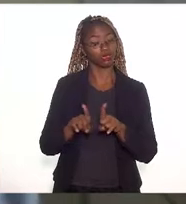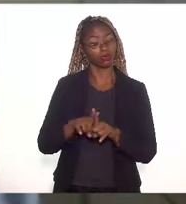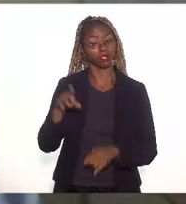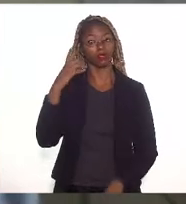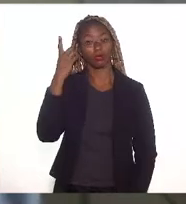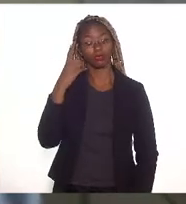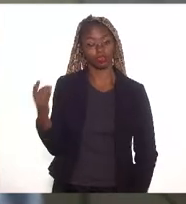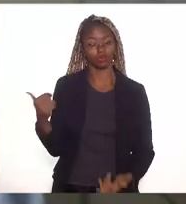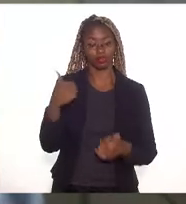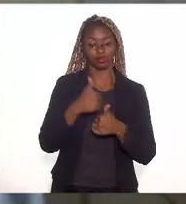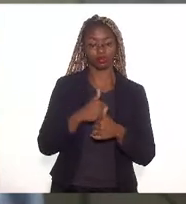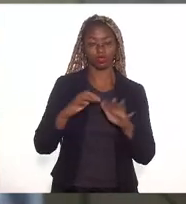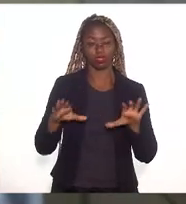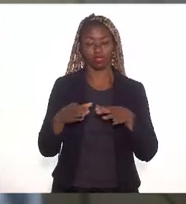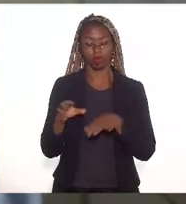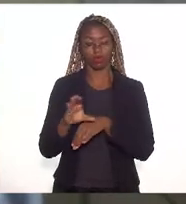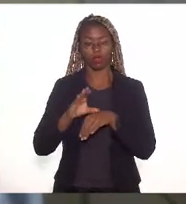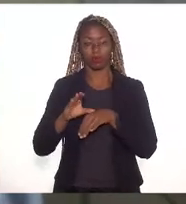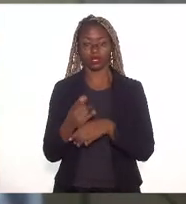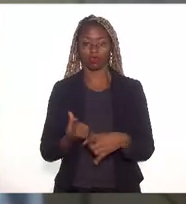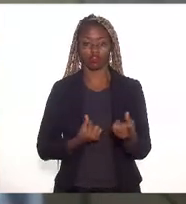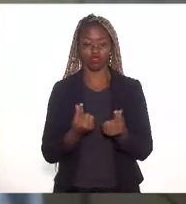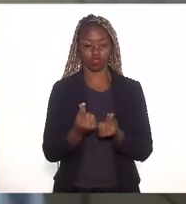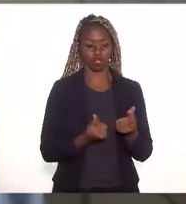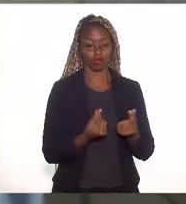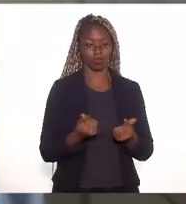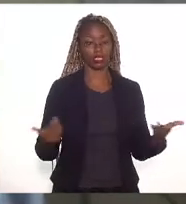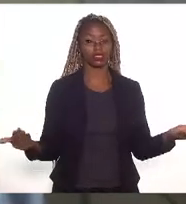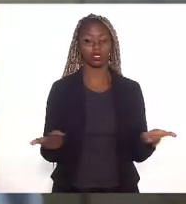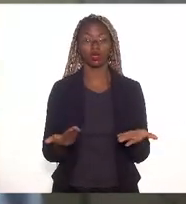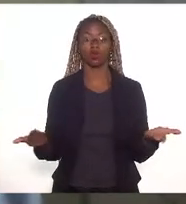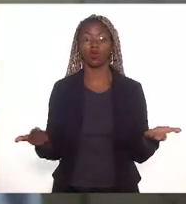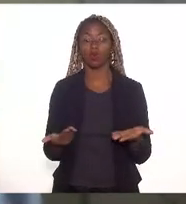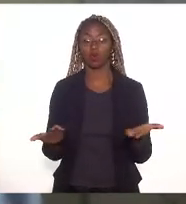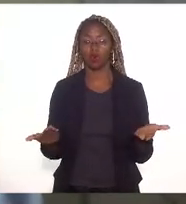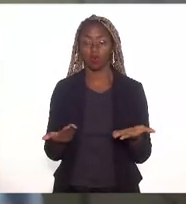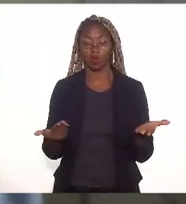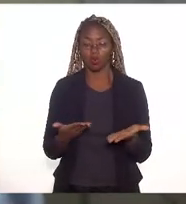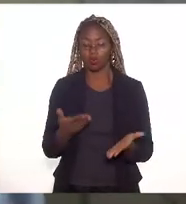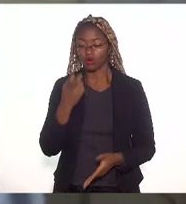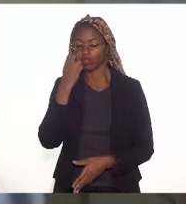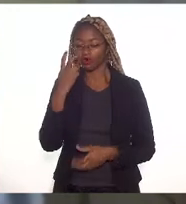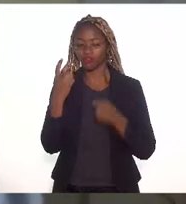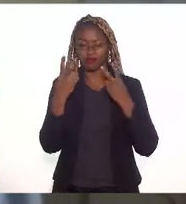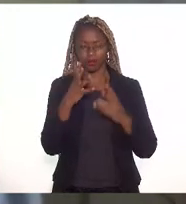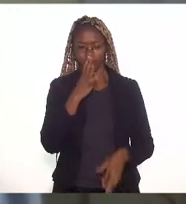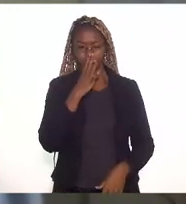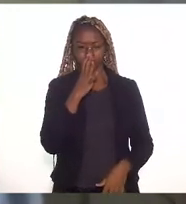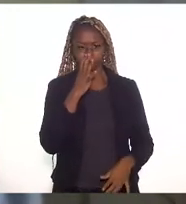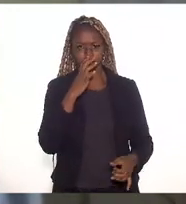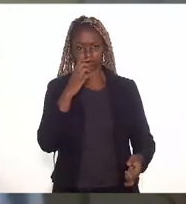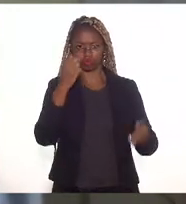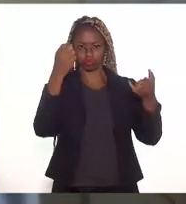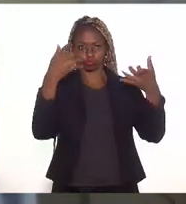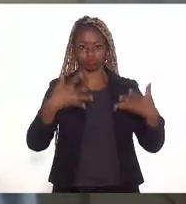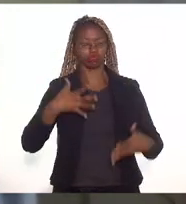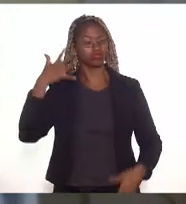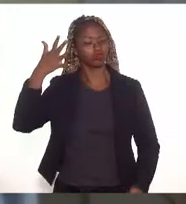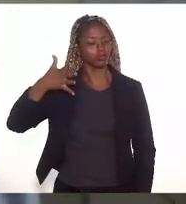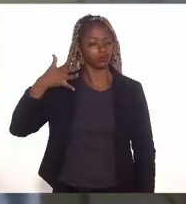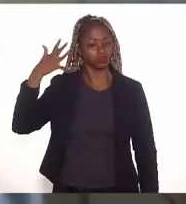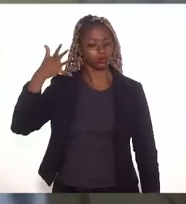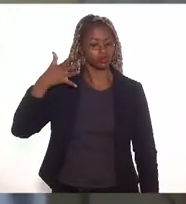da Comissão de Tributação, para hoje ouvirmos as exposições